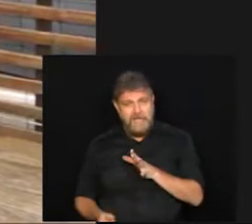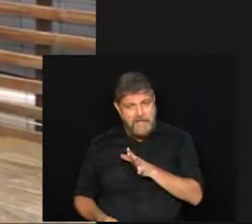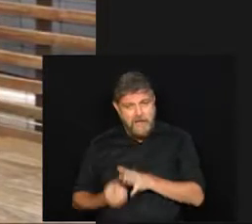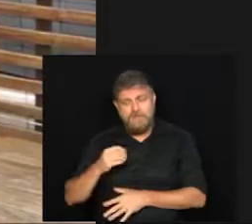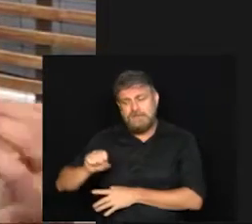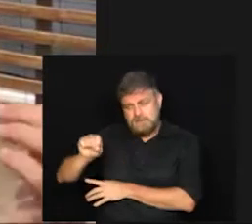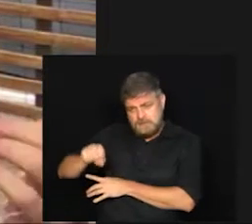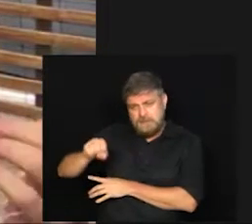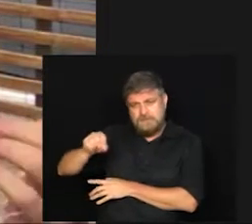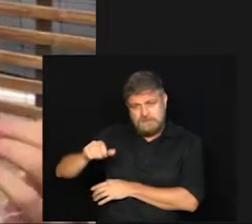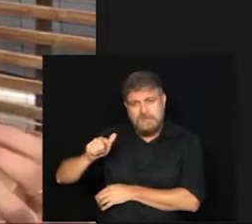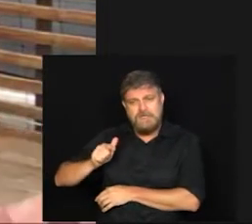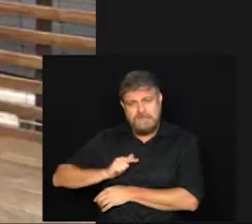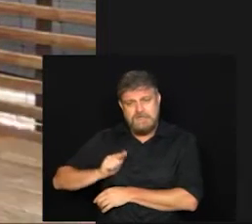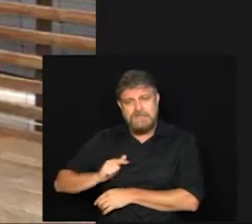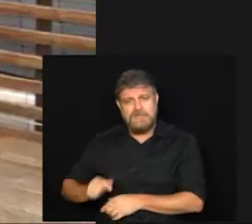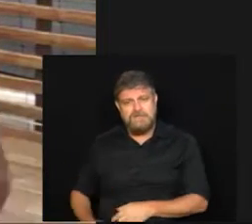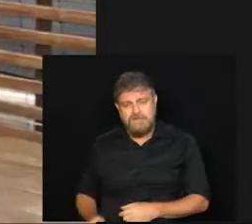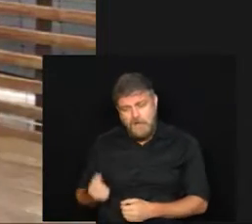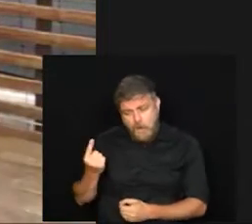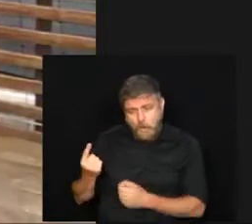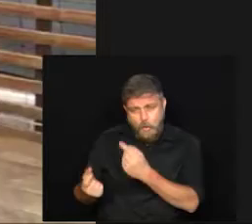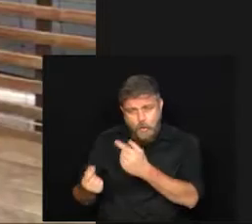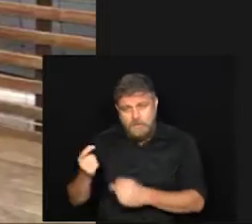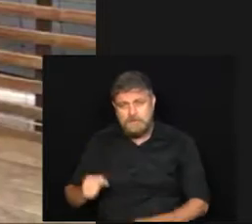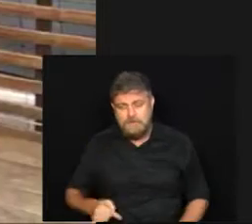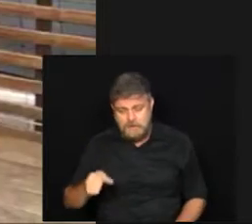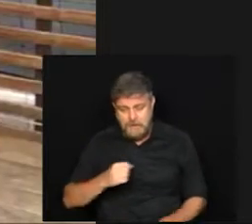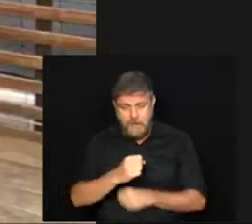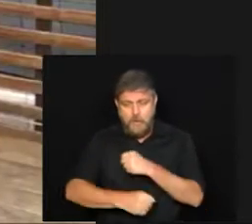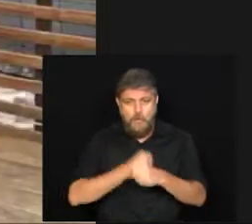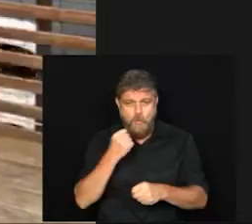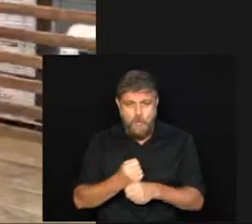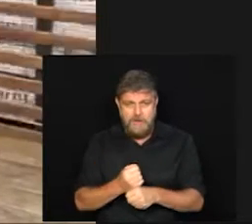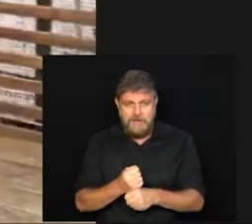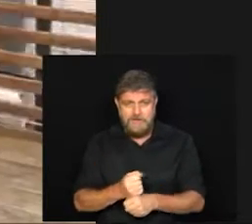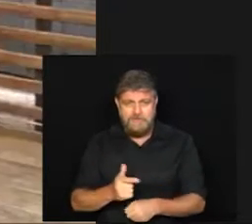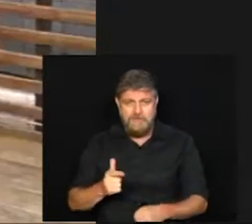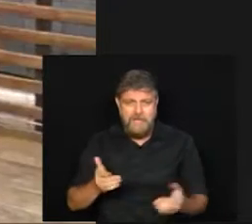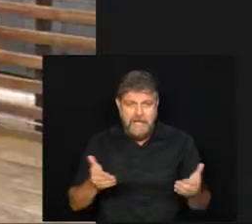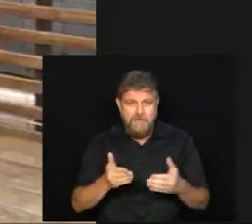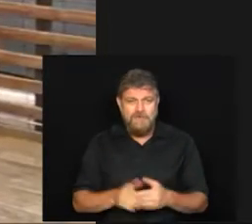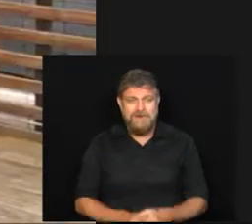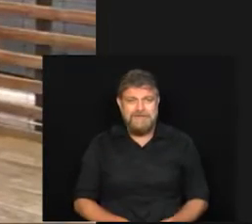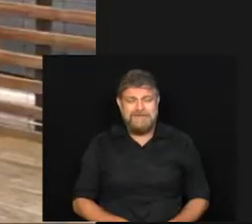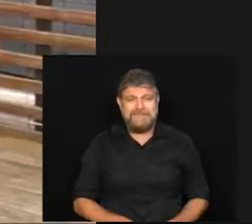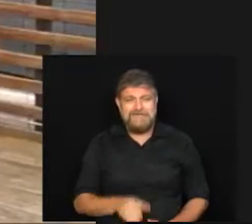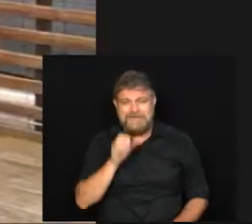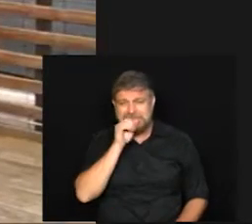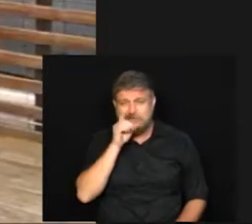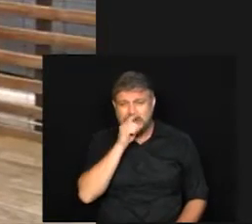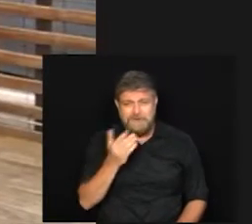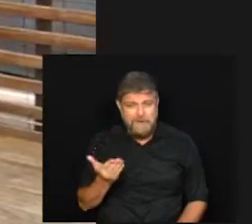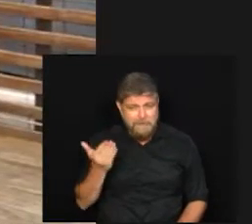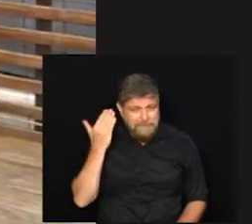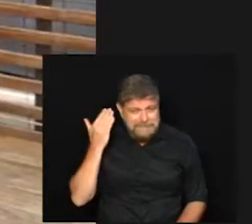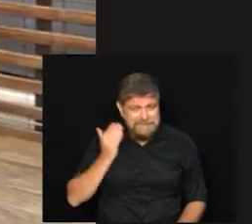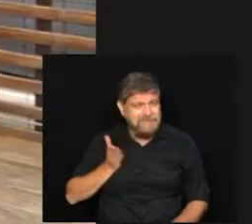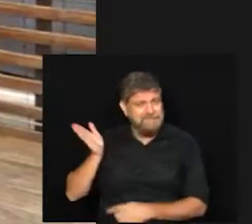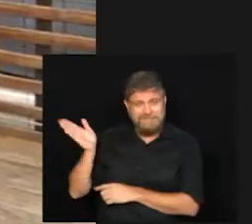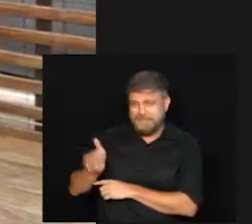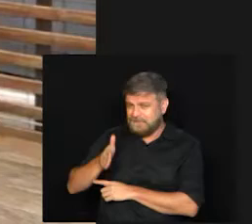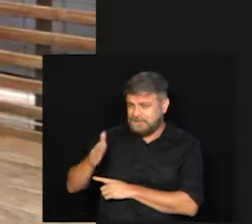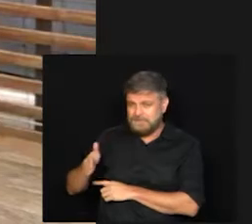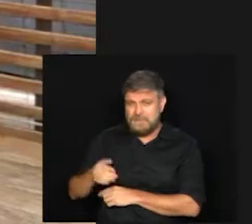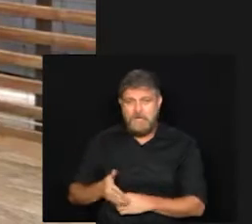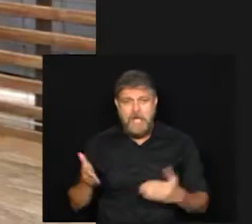sim. Esse ano, o primeiro evento era para ser no fim de semana passado e acabou cancelando, que foi em Balneário Camboriú. Agora